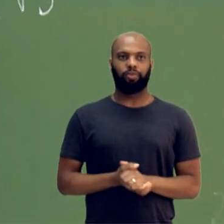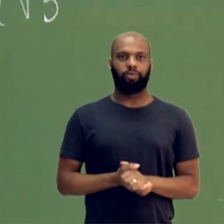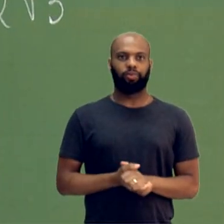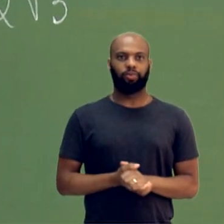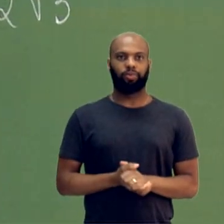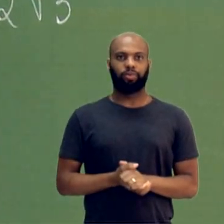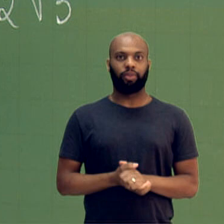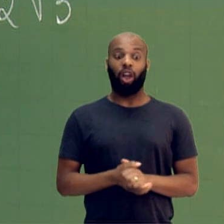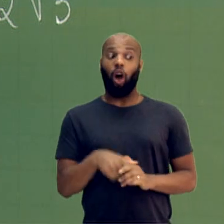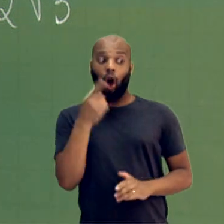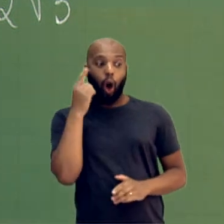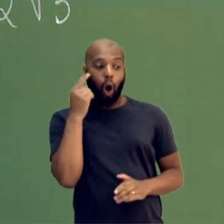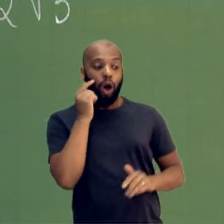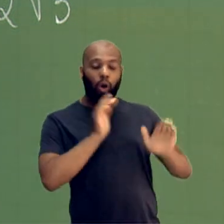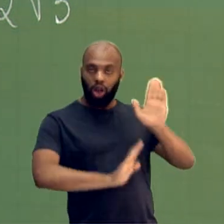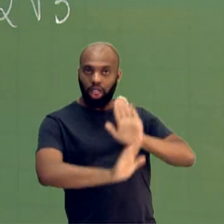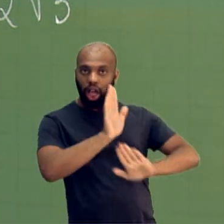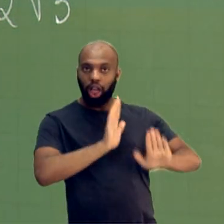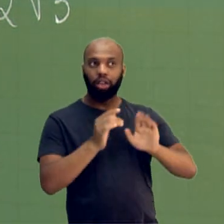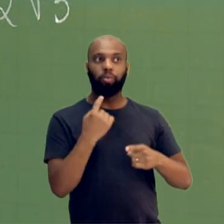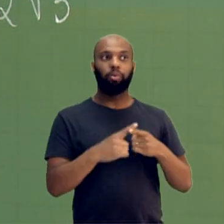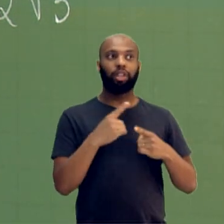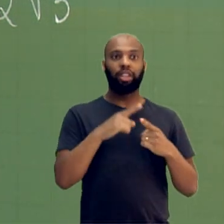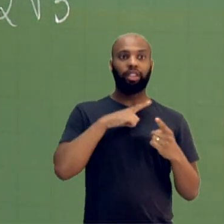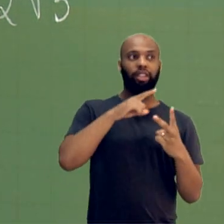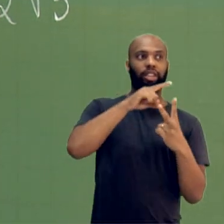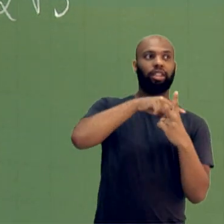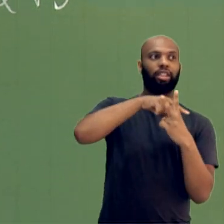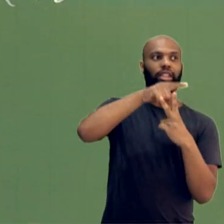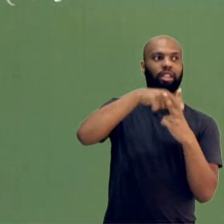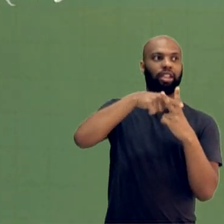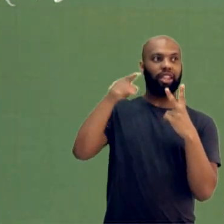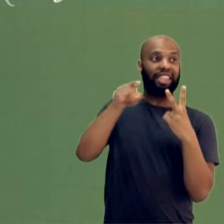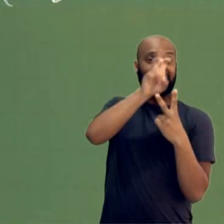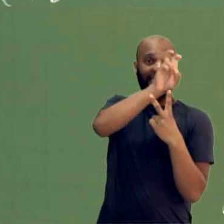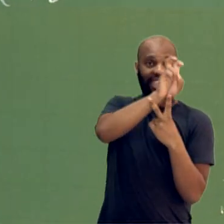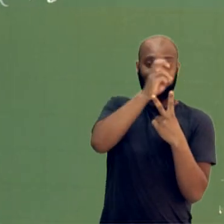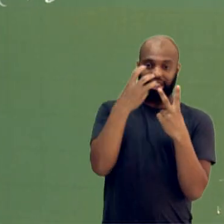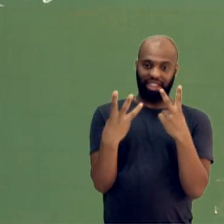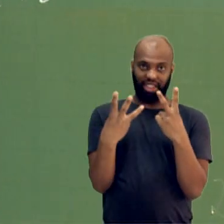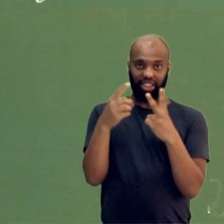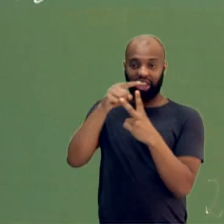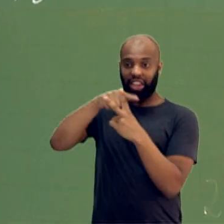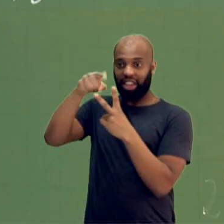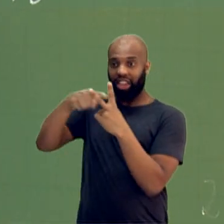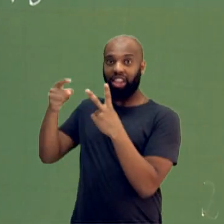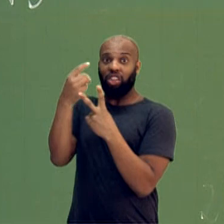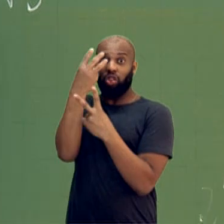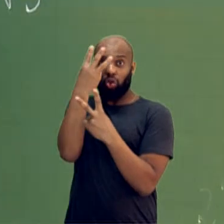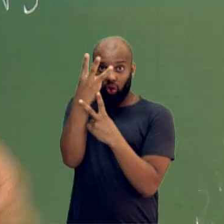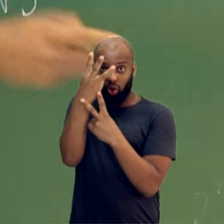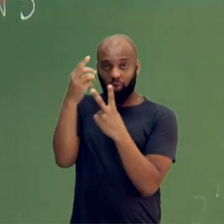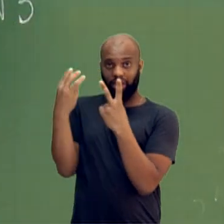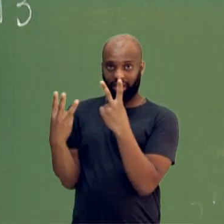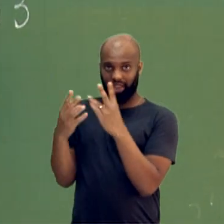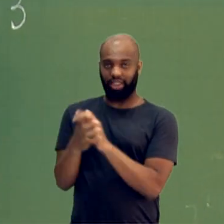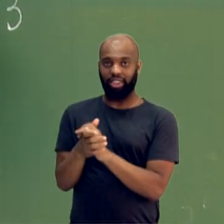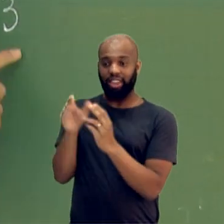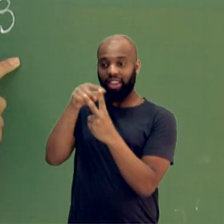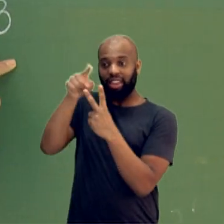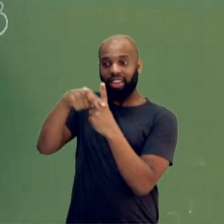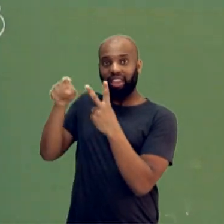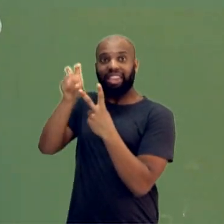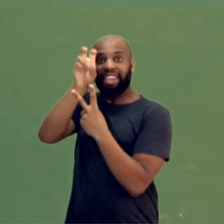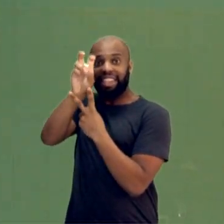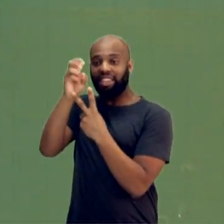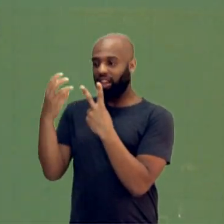é uma pegadinha, se você não prestou atenção, eu tenho raiz quinta de 3, raiz cúbica de 3 e raiz